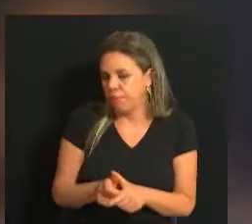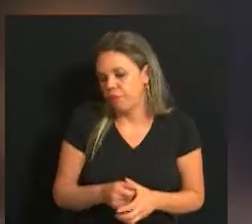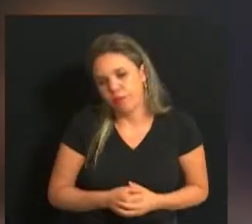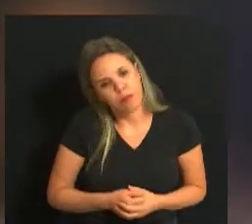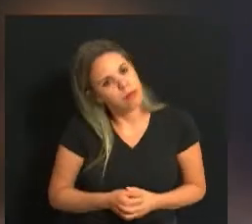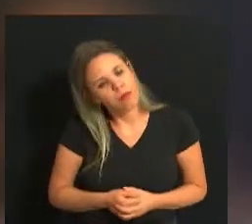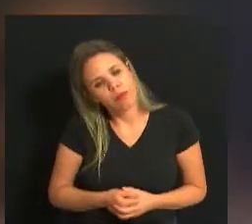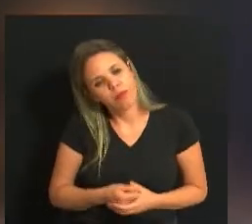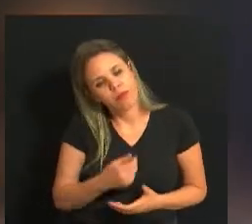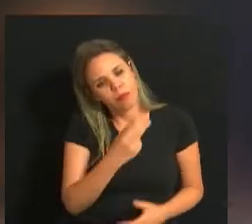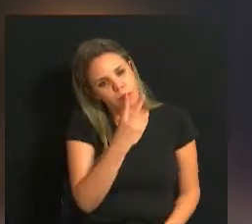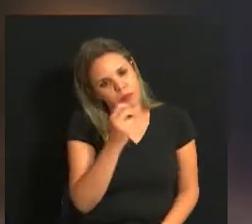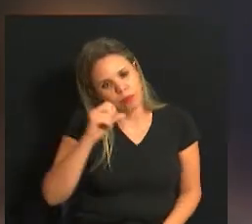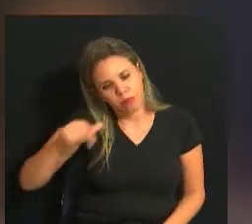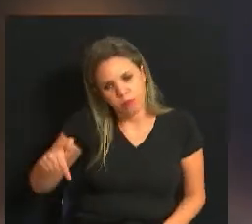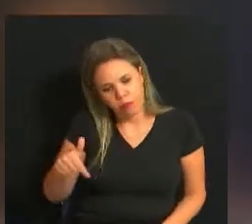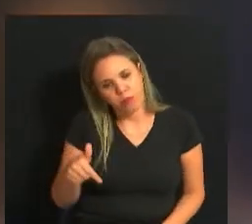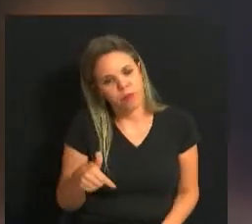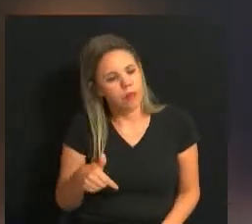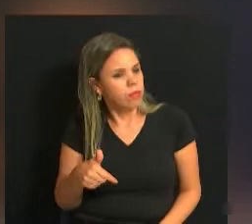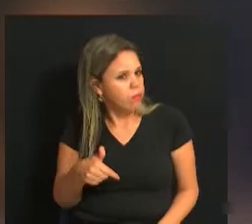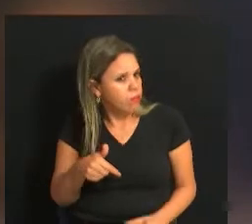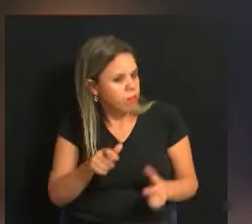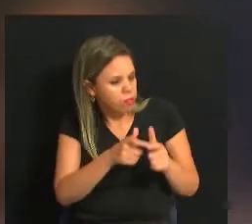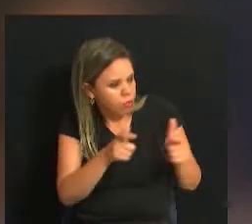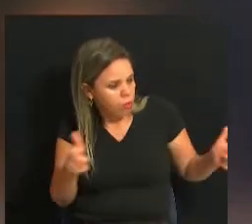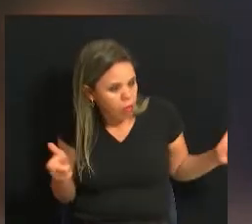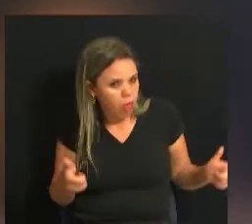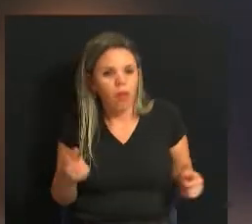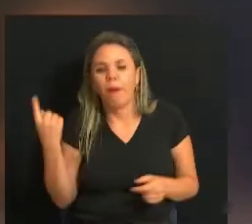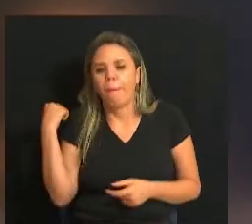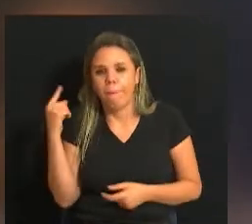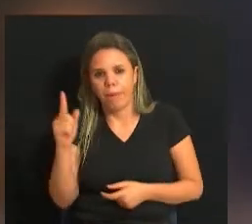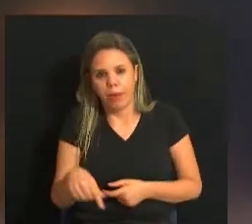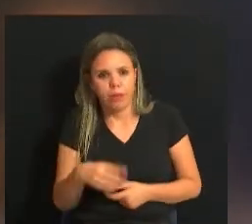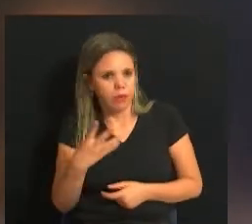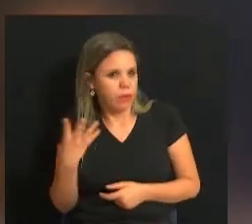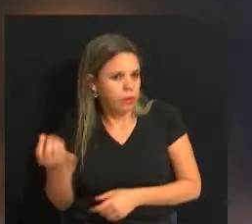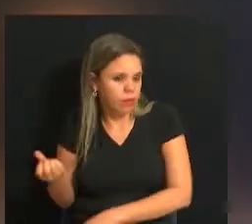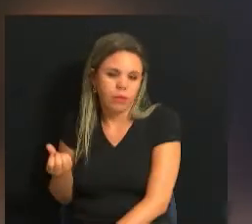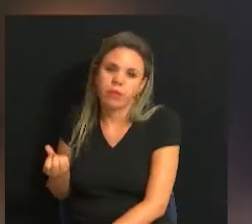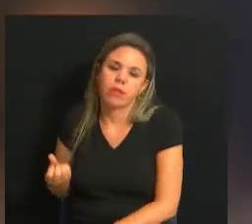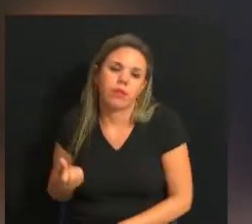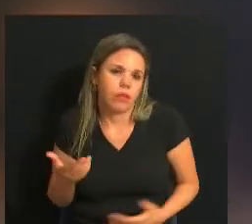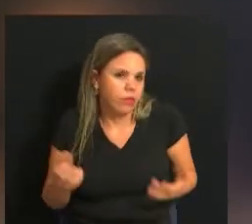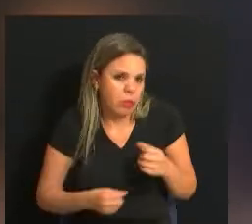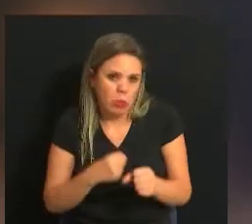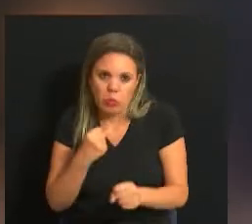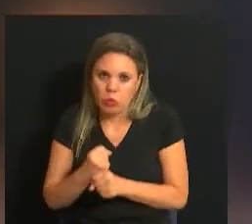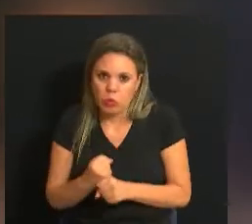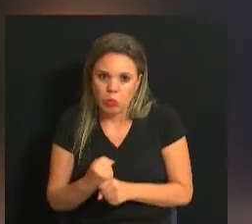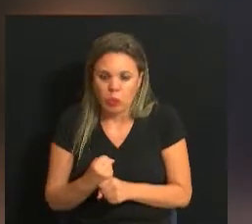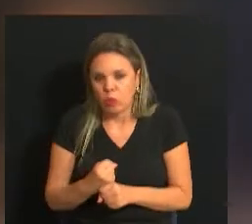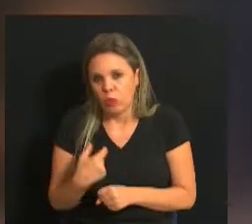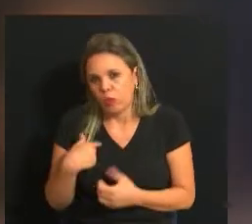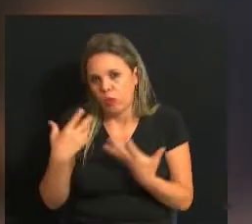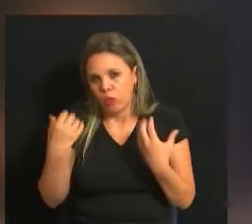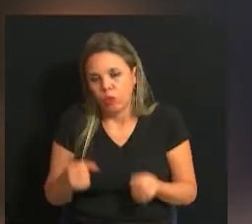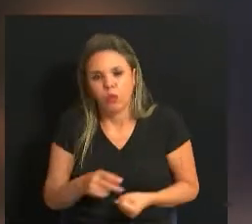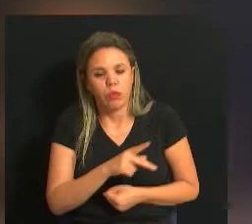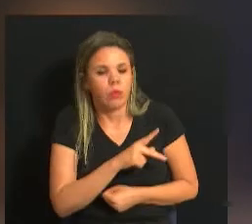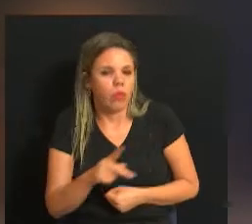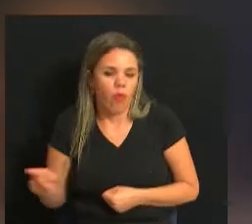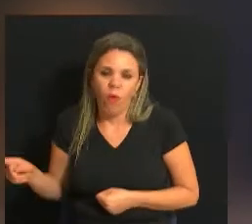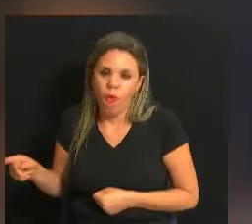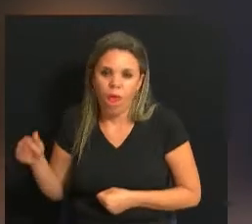Em 2017, volta a aumentar, 1.406. E foi em 2017 que eu assumi a presença da Comissão